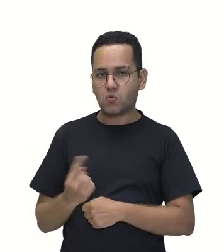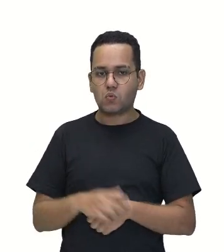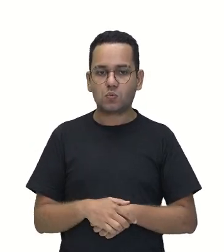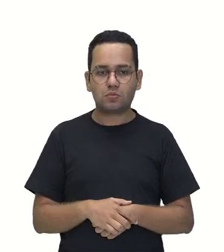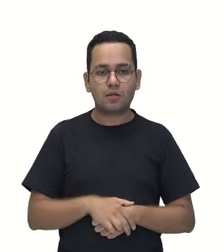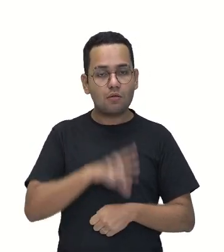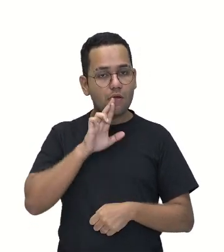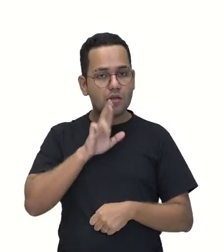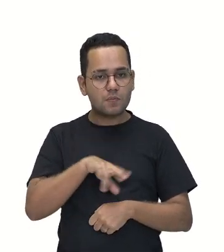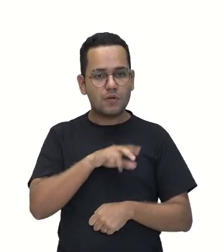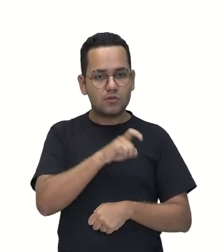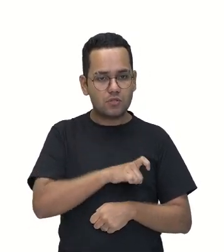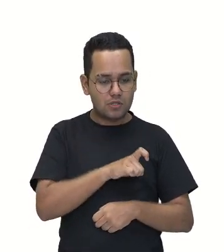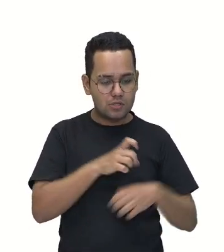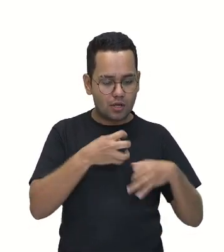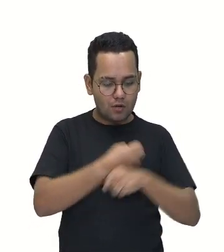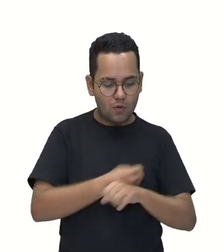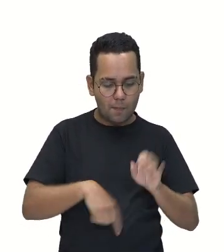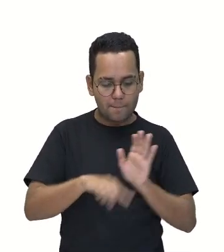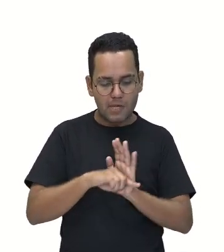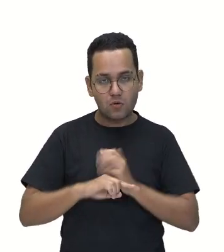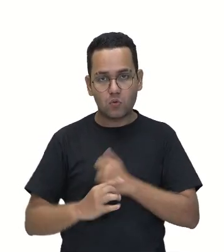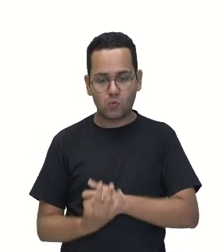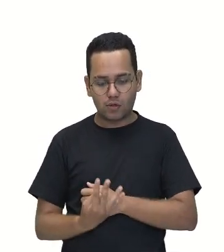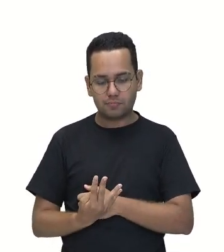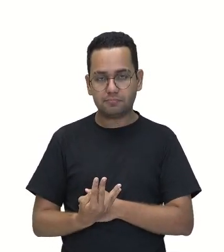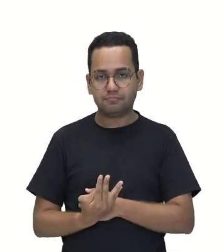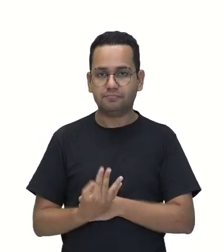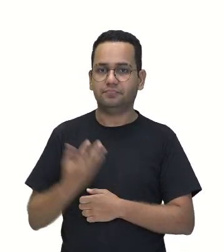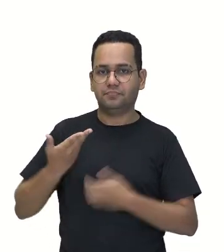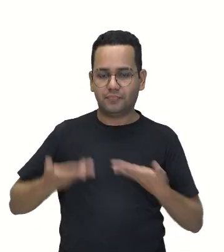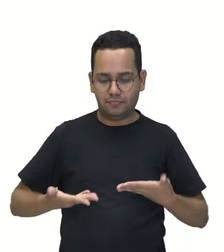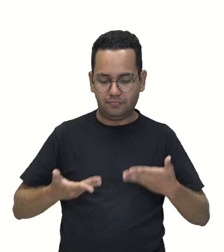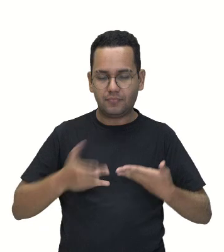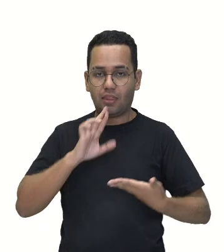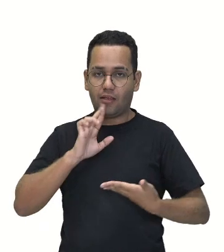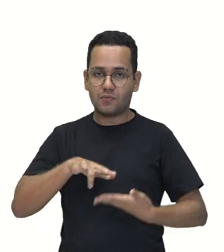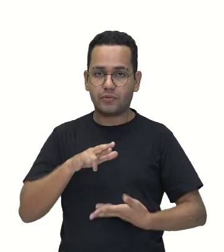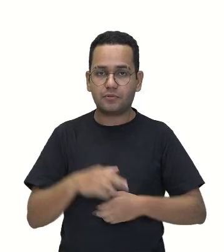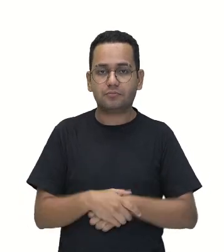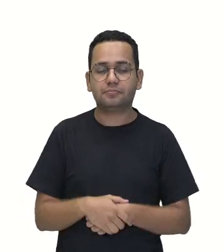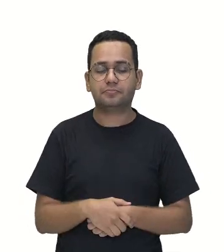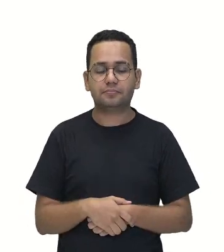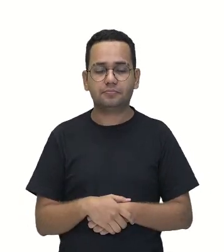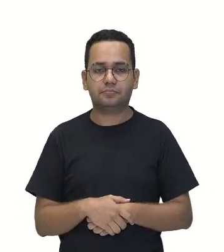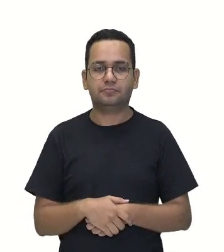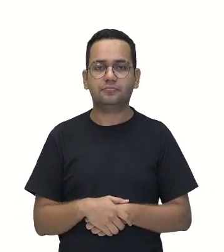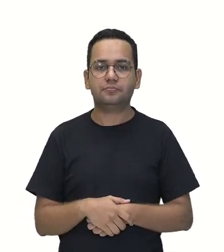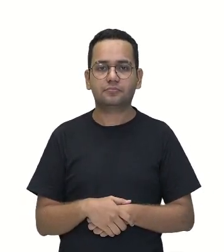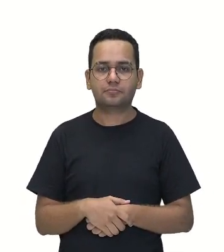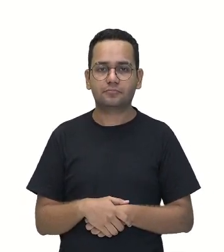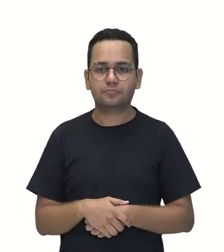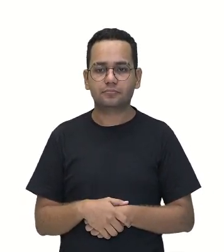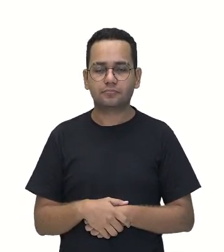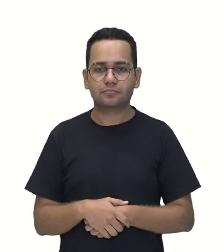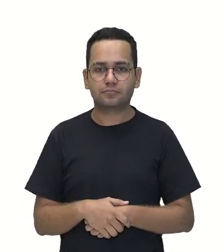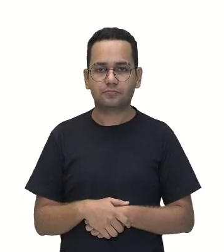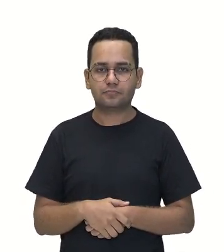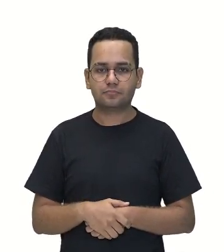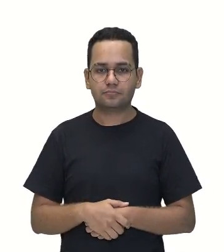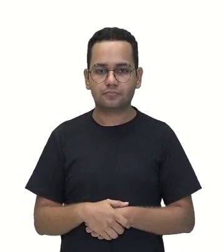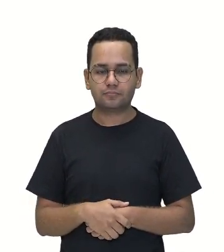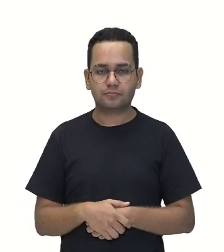= -4 então aí está o valor de x - 4